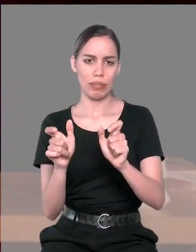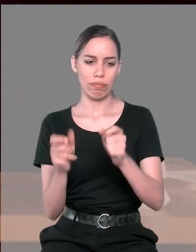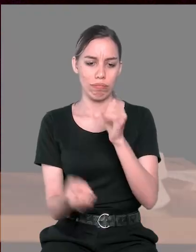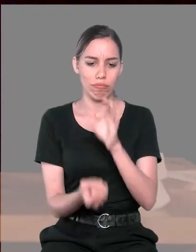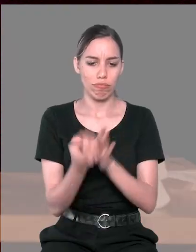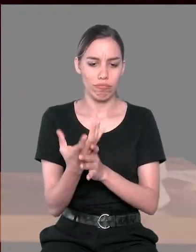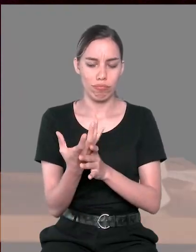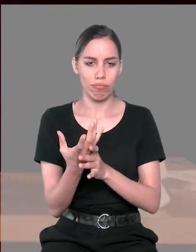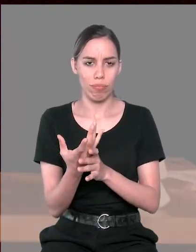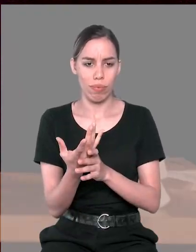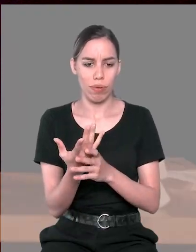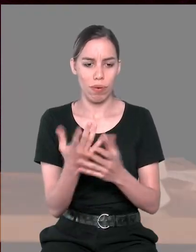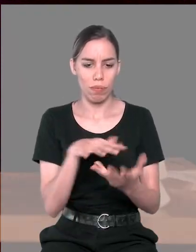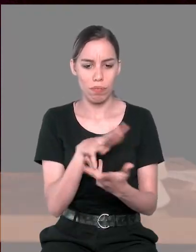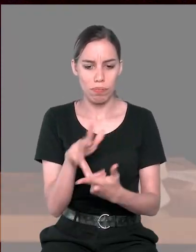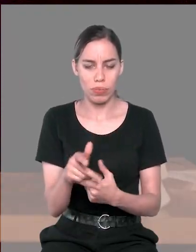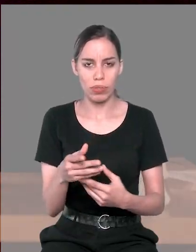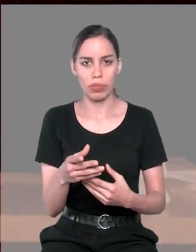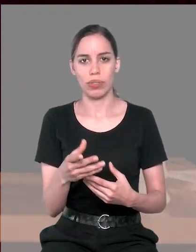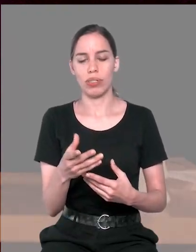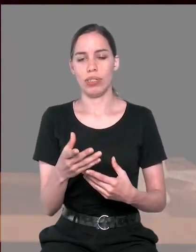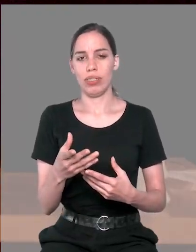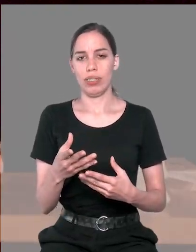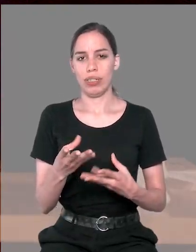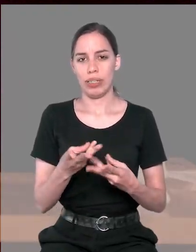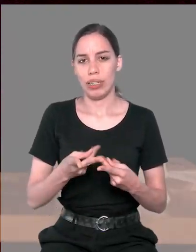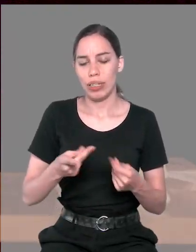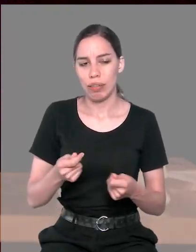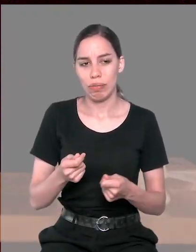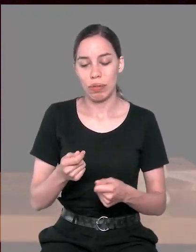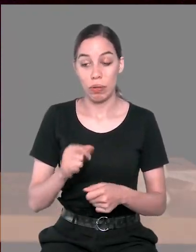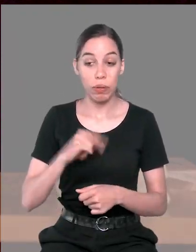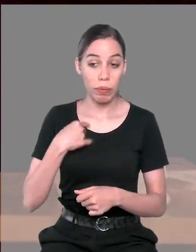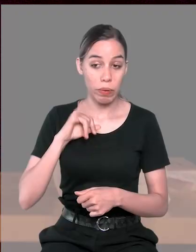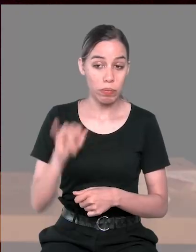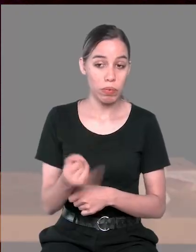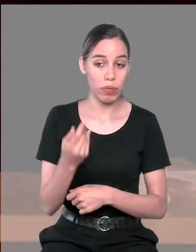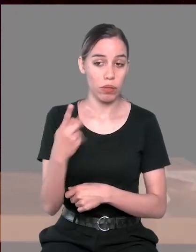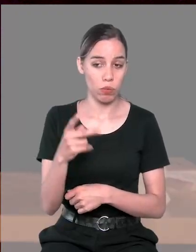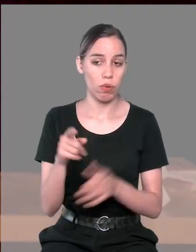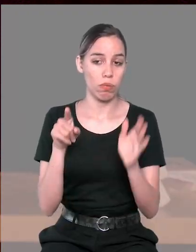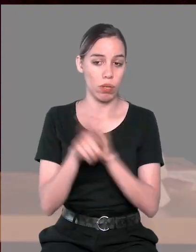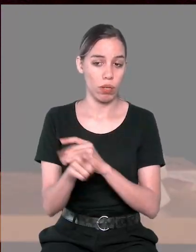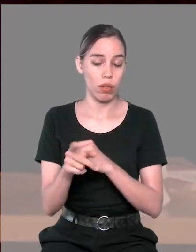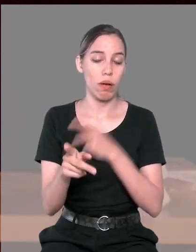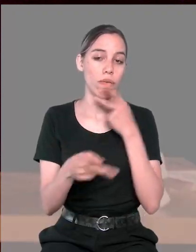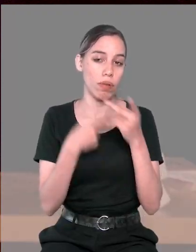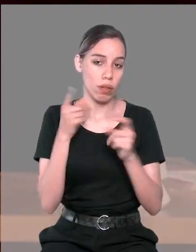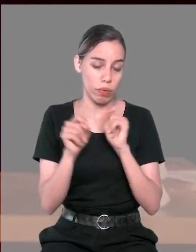dimensão sensível. Porque, no fundo, e agora eu aproveito a sua pergunta para falar uma coisa que eu não tinha